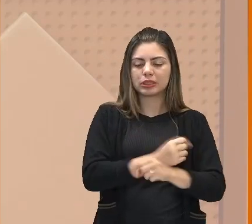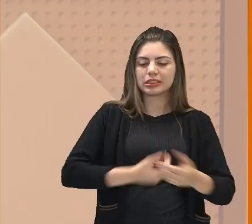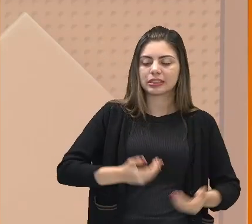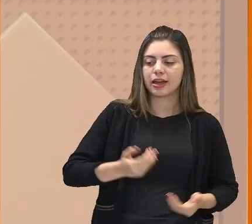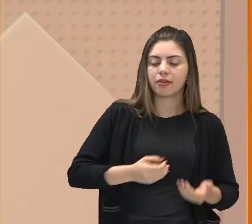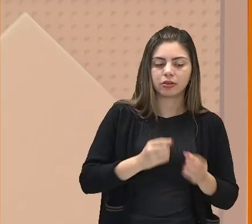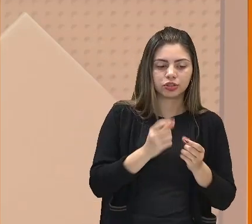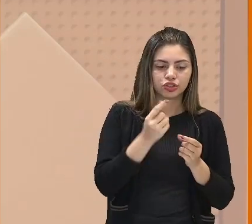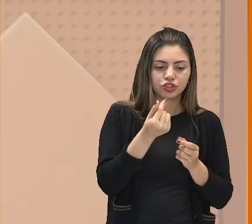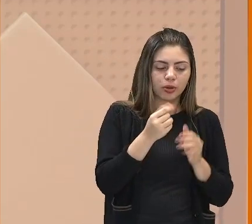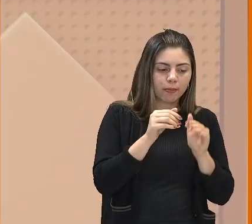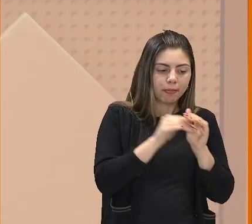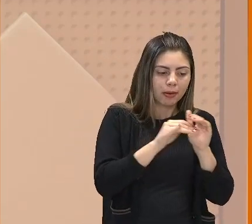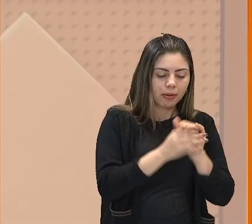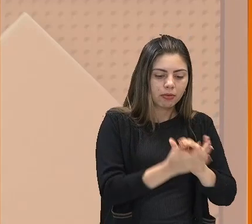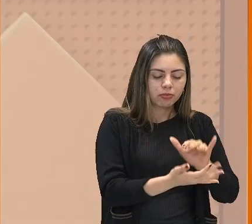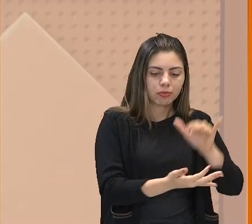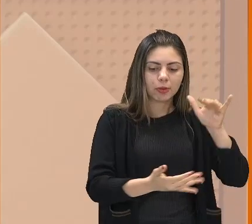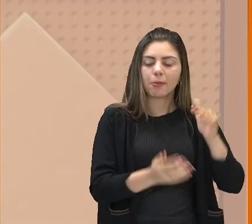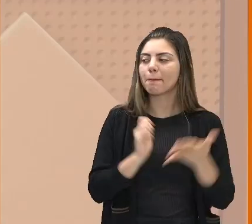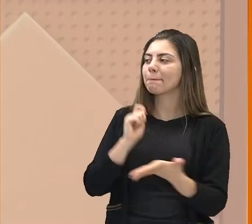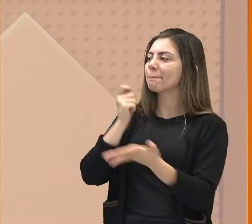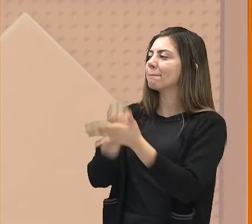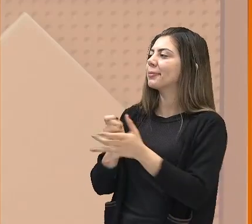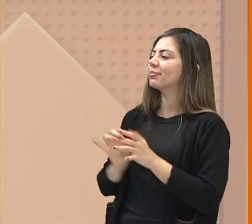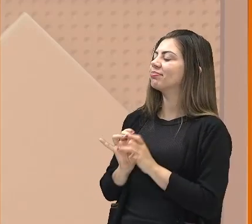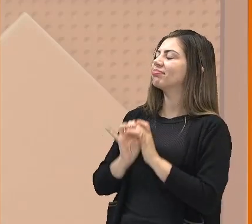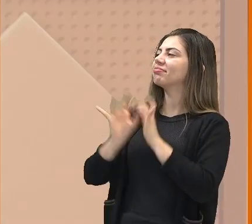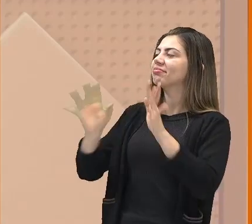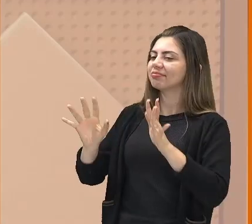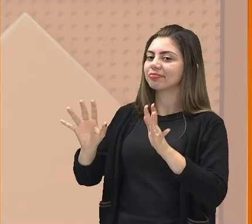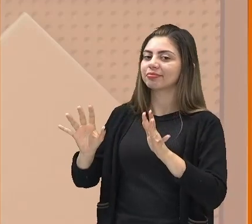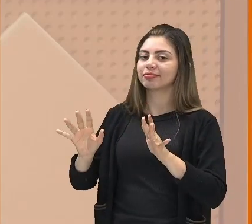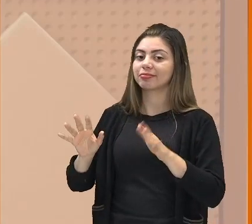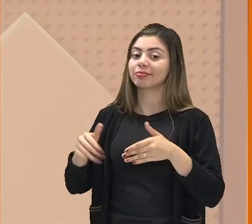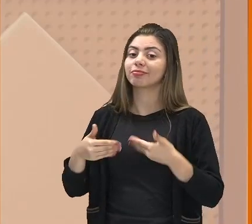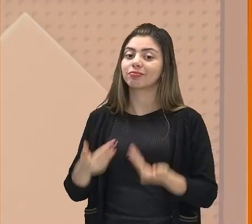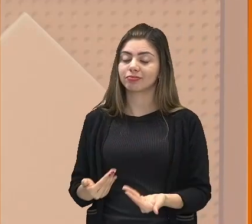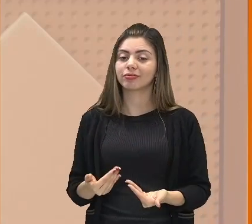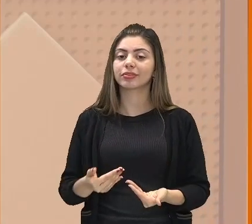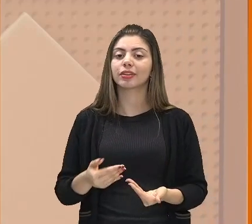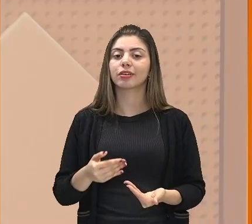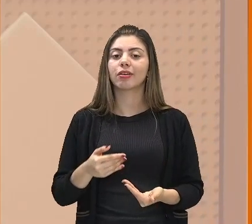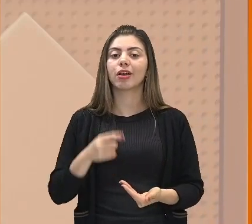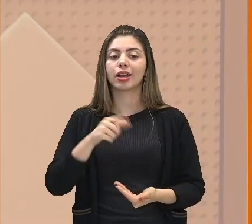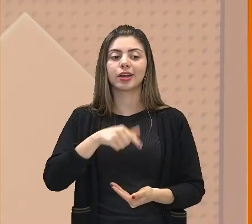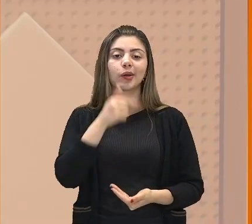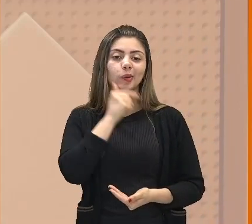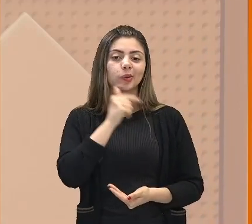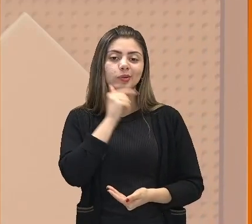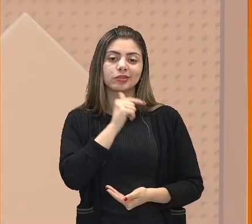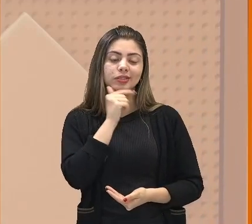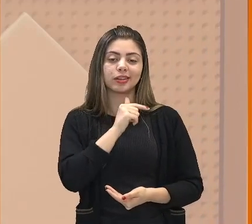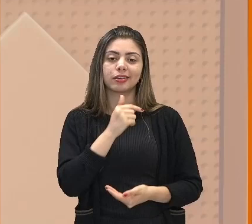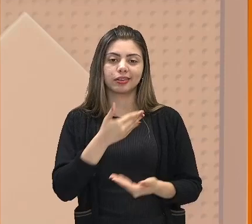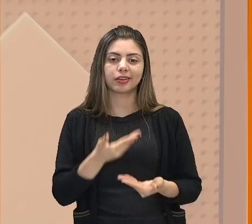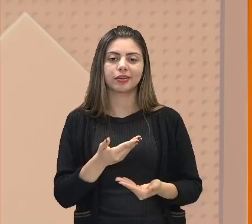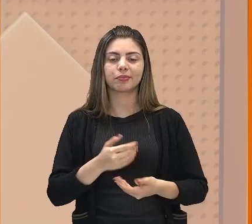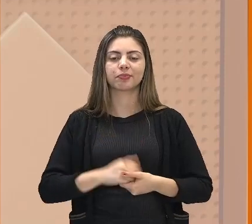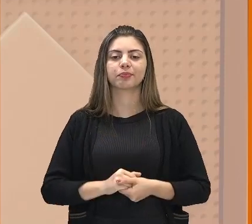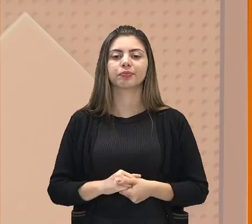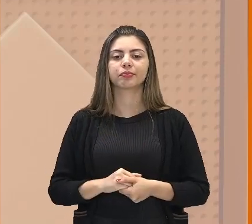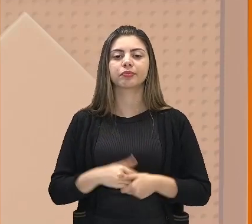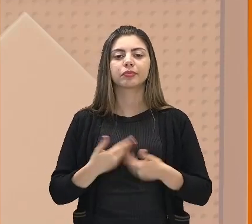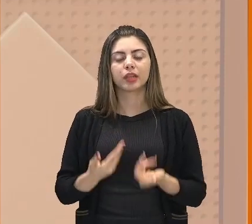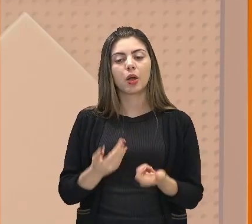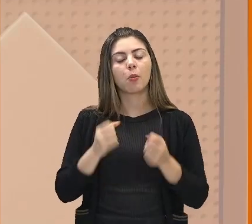né? Esses negros, eles não possuíam liberdade. Então, essa liberdade era conquistada através da alforria, que poderia